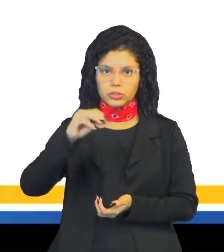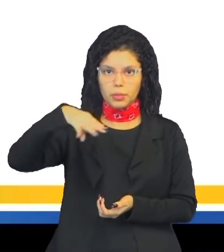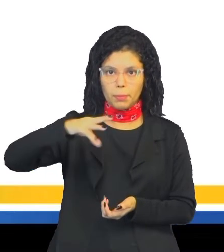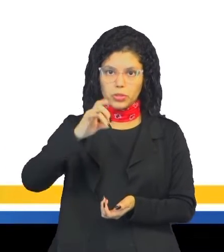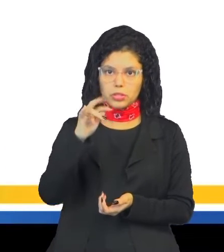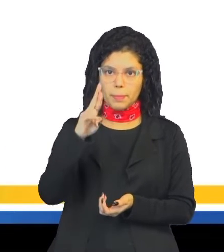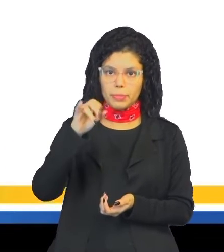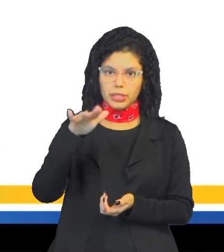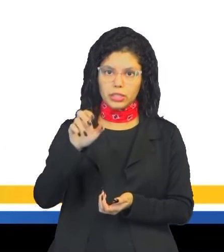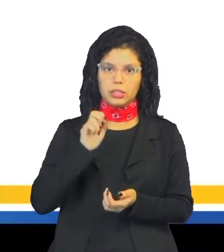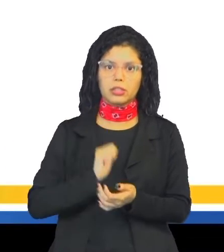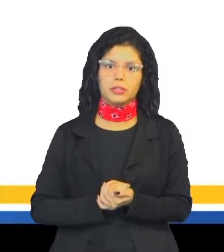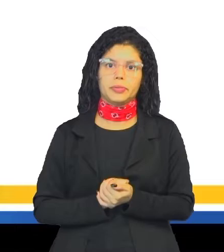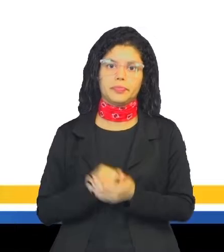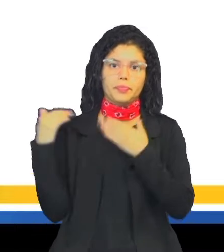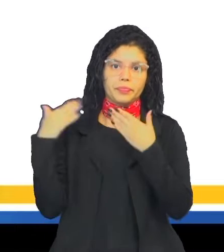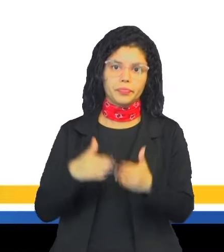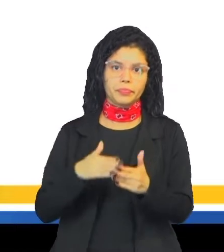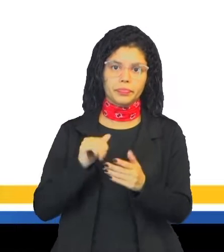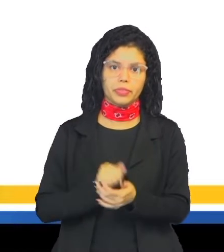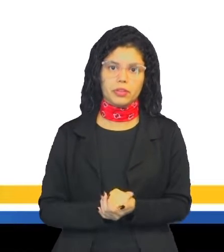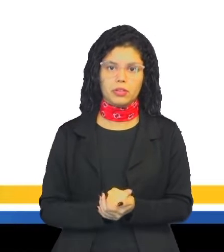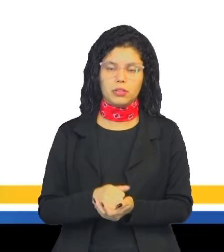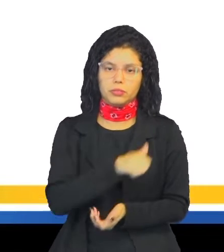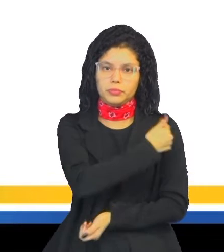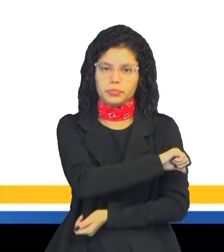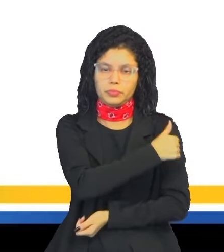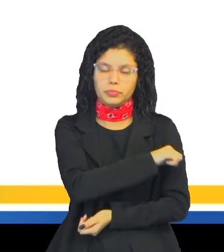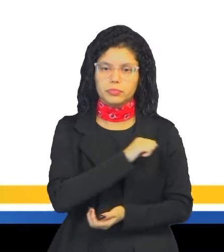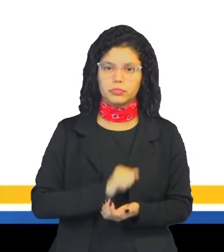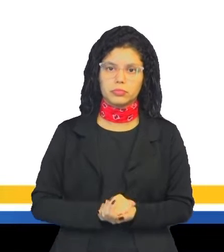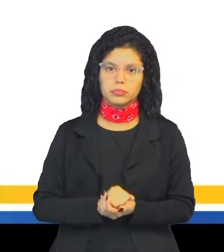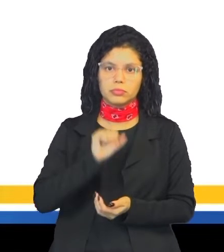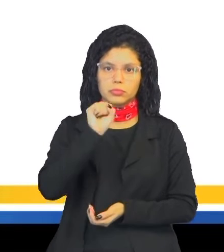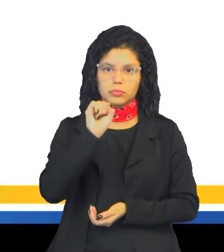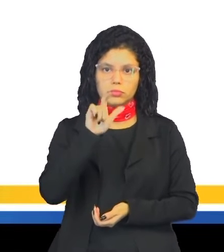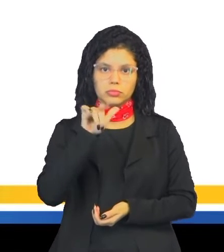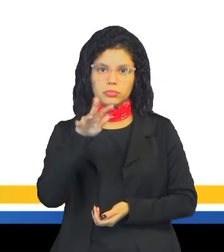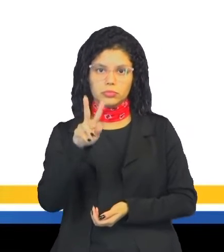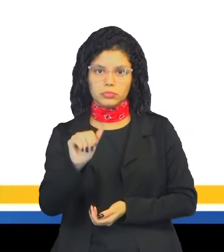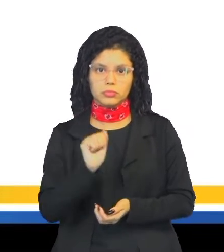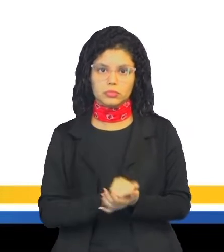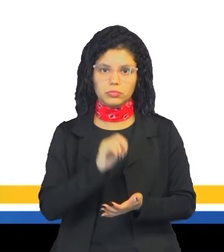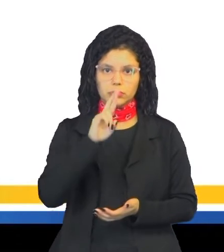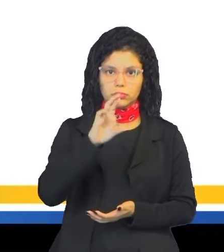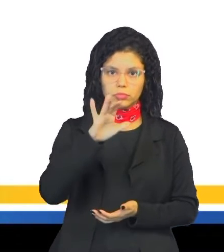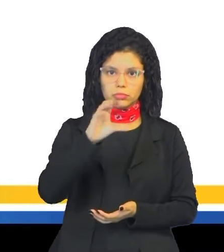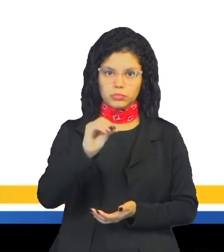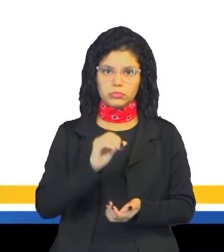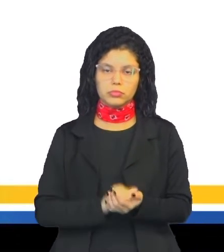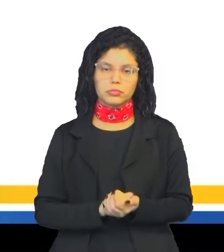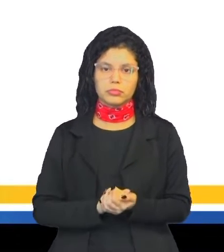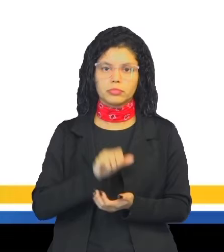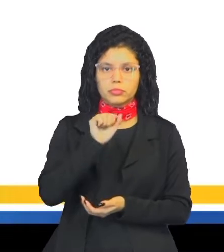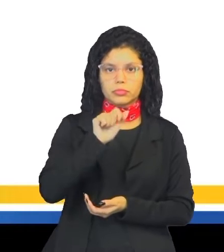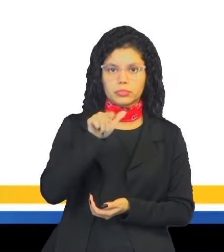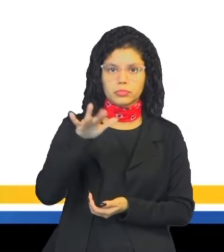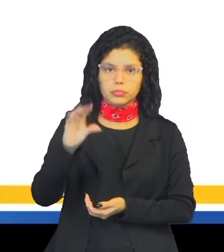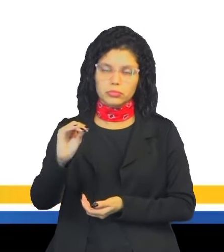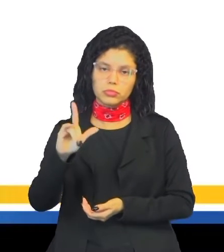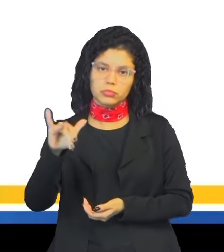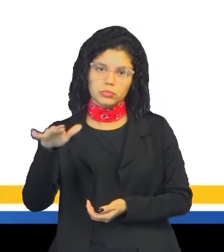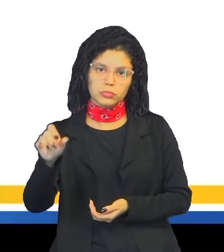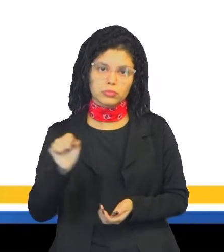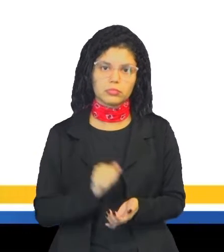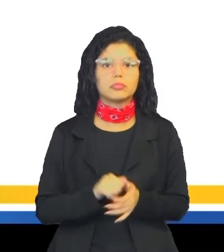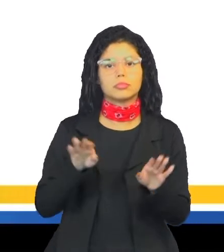Moçambique. Os portos de chegada principais: do Rio de Janeiro, Salvador, Recife e São Luís, que eram justamente